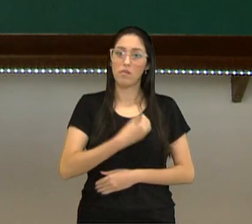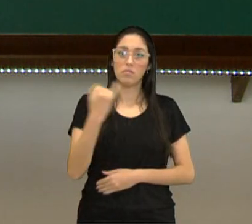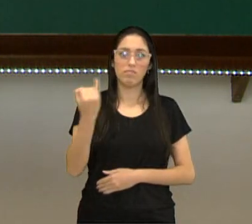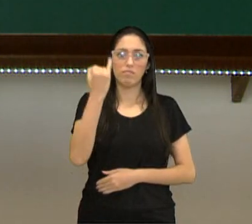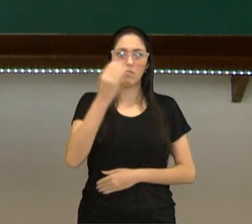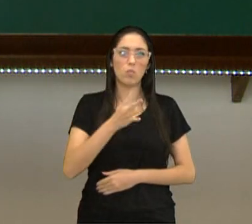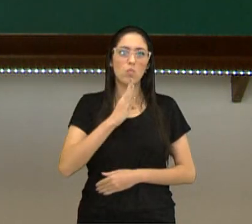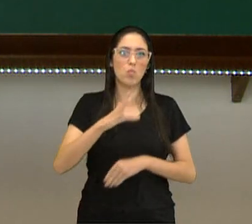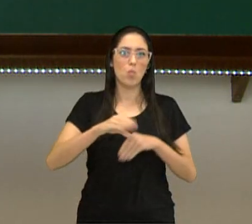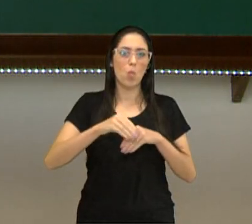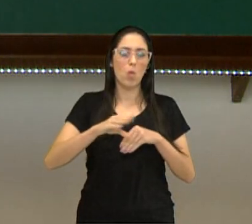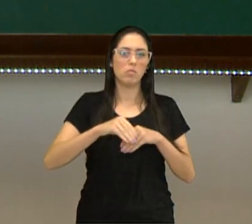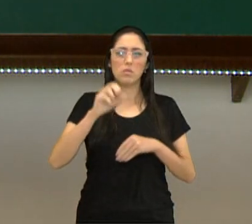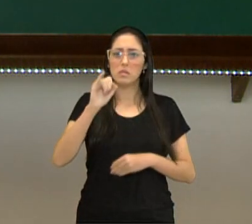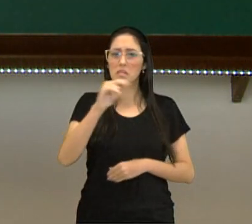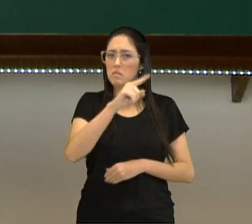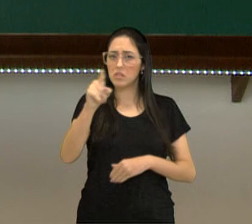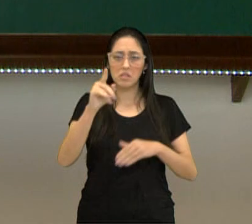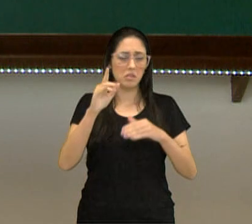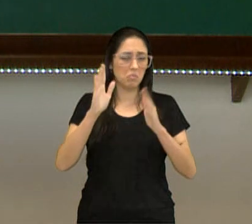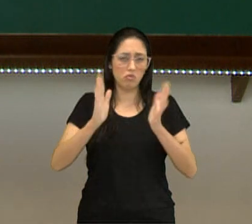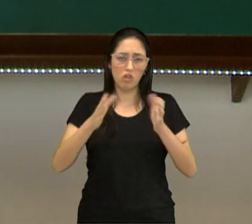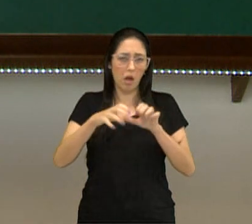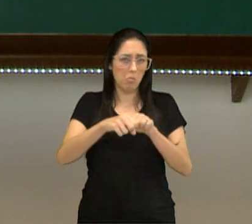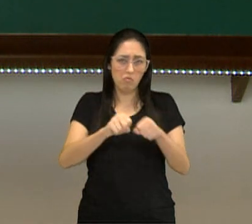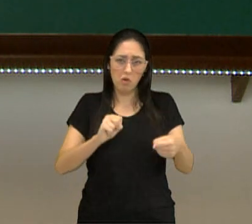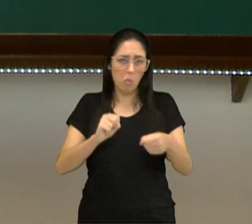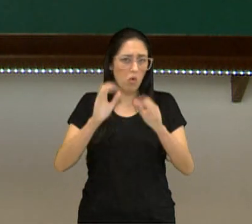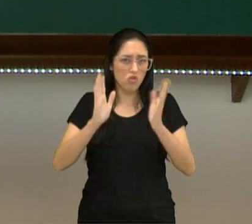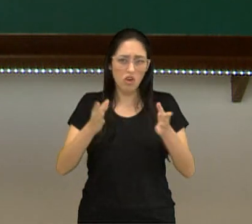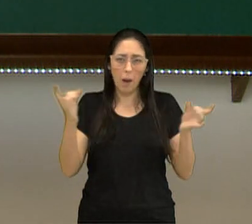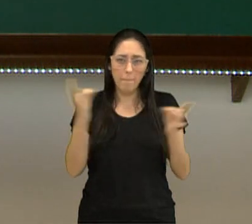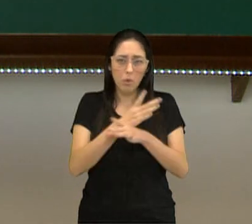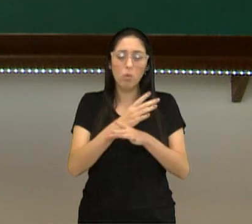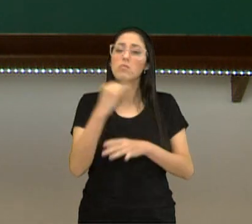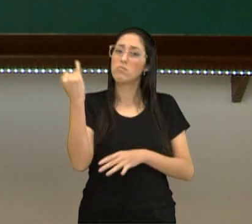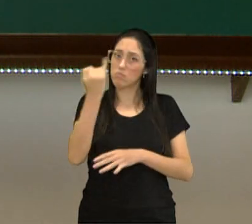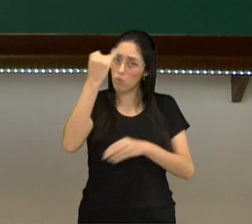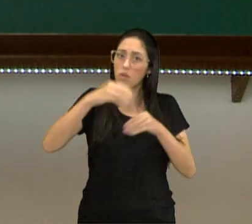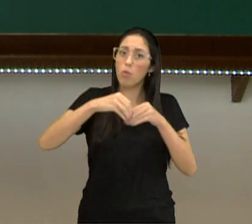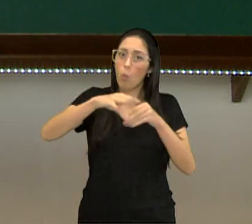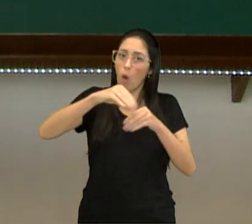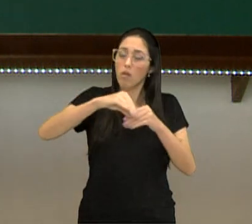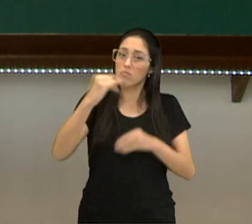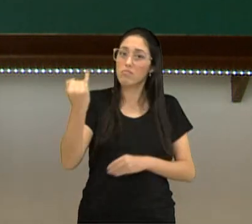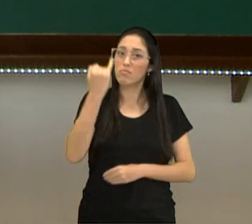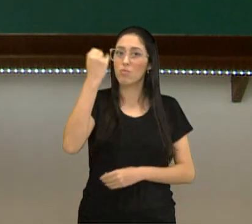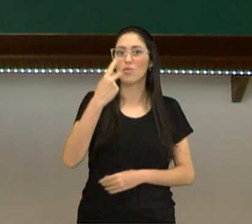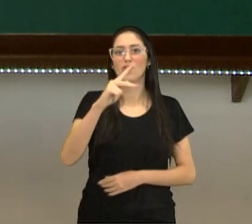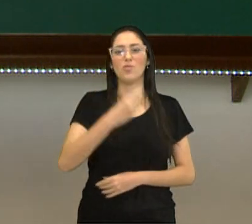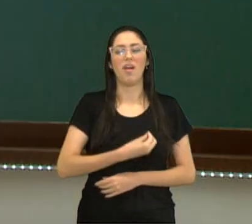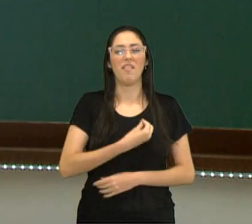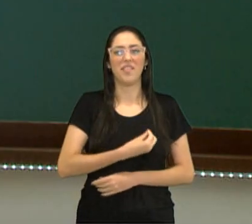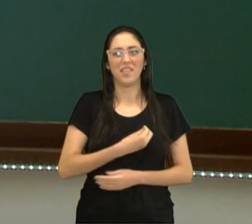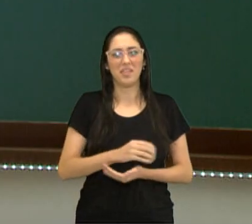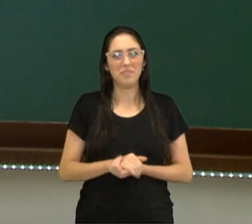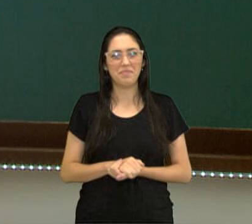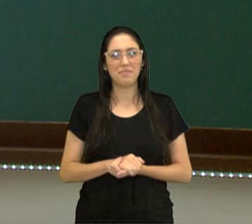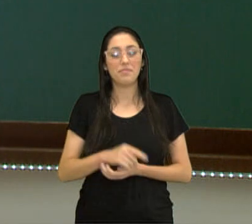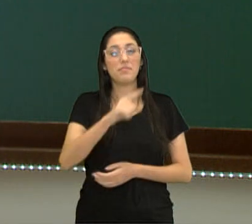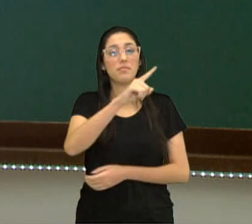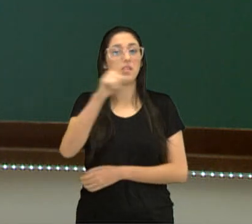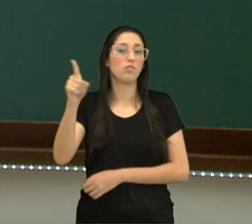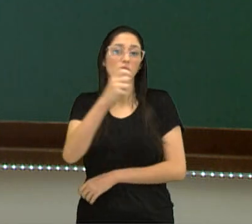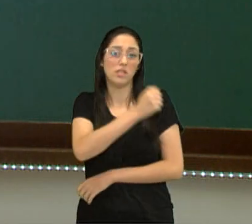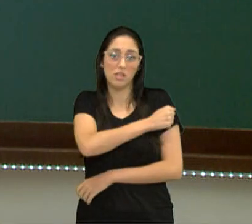você que não é mais estudante está acompanhando essa aula também. Esses conhecimentos vão fazer a diferença na sua vida. E para você que é estudante,